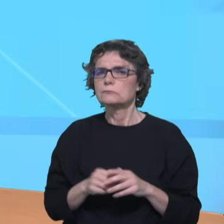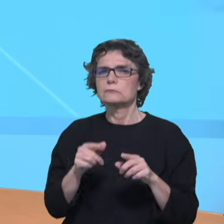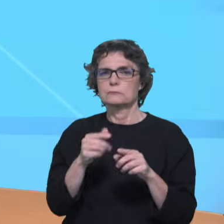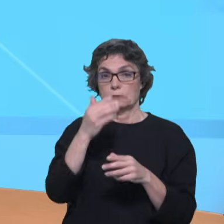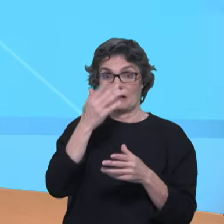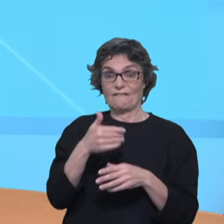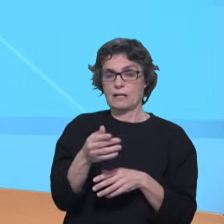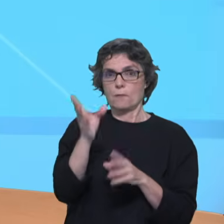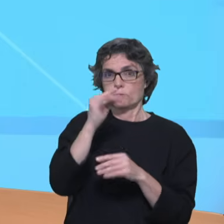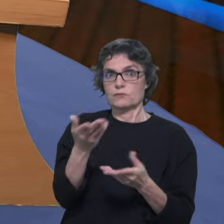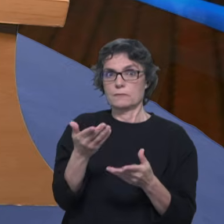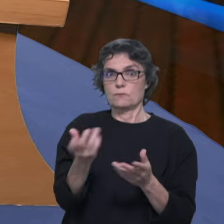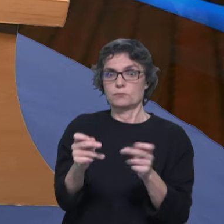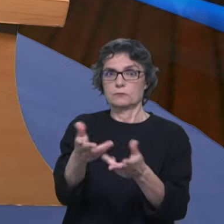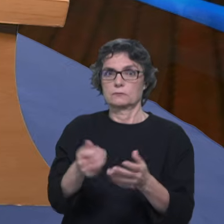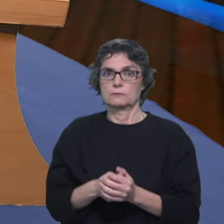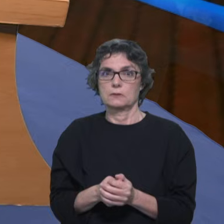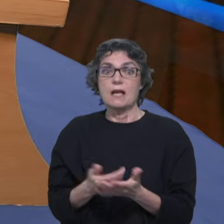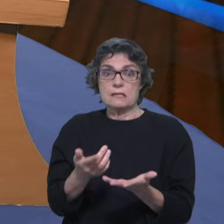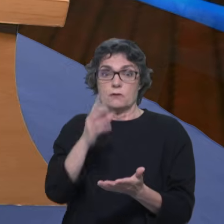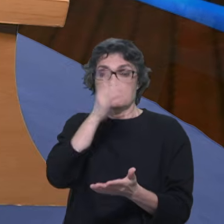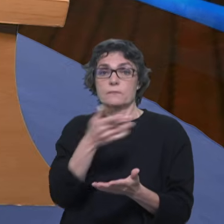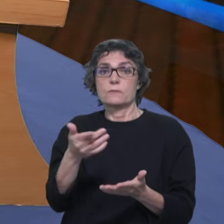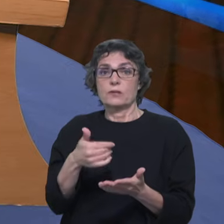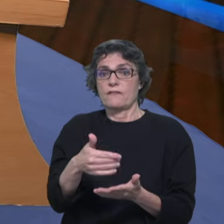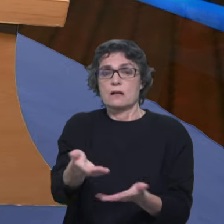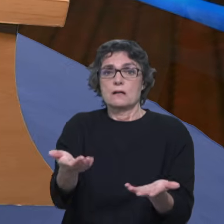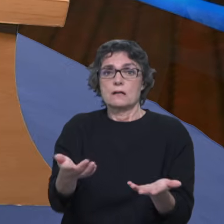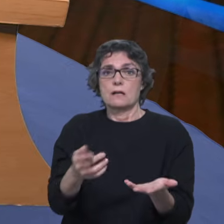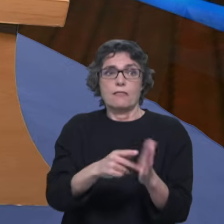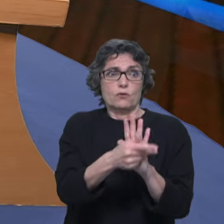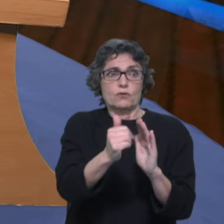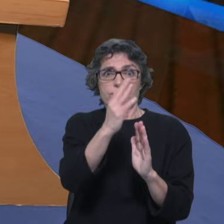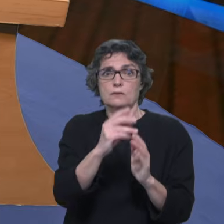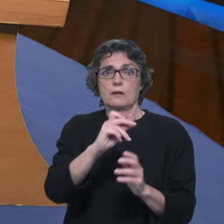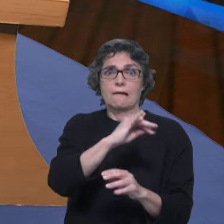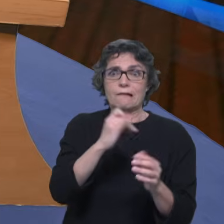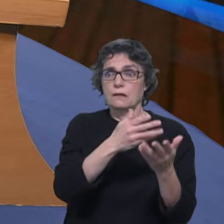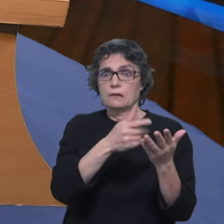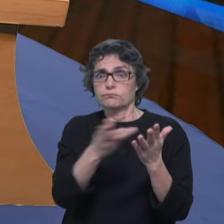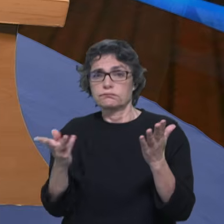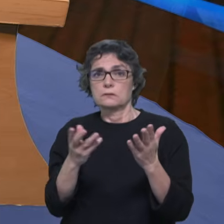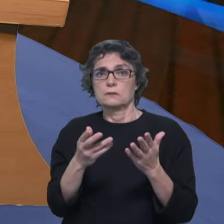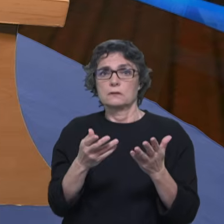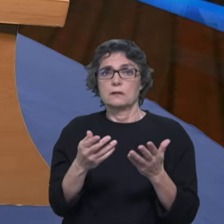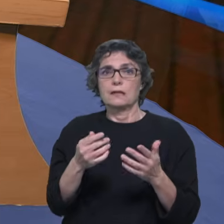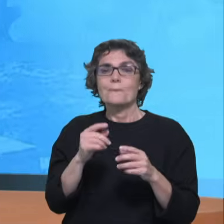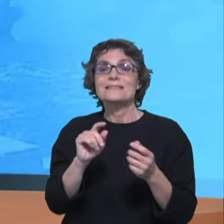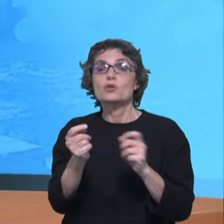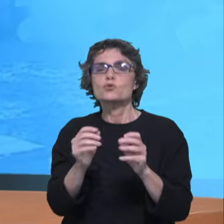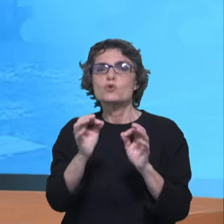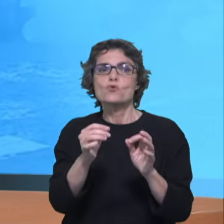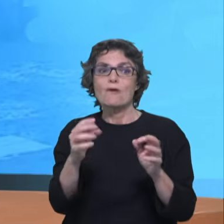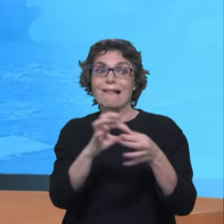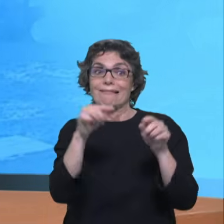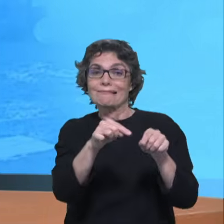ter no mundo do trabalho? Sim, são imprevisíveis e a discussão está a ser cada vez mais adiada, mais atrasada. E é